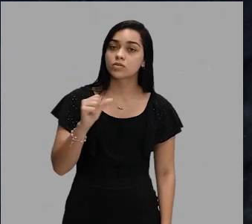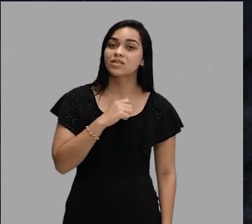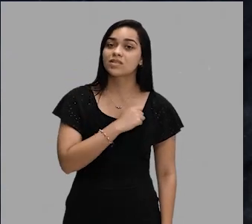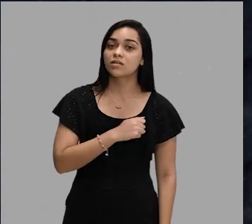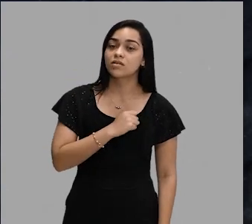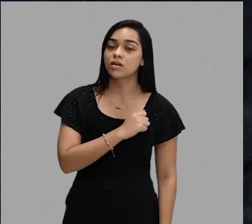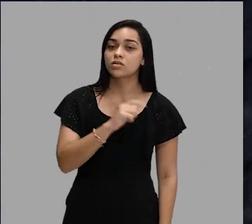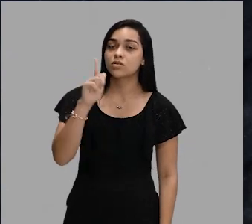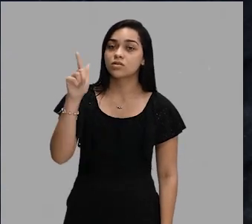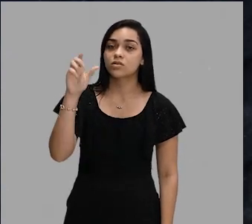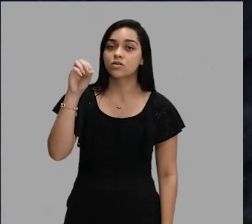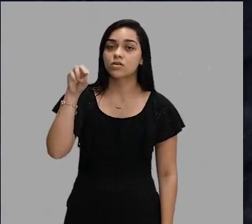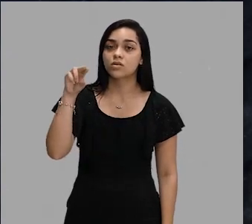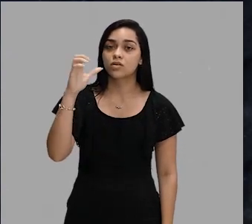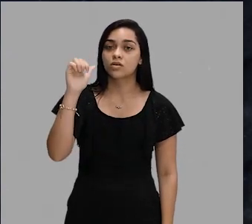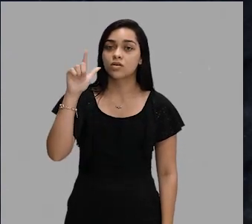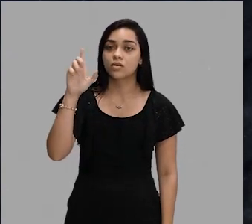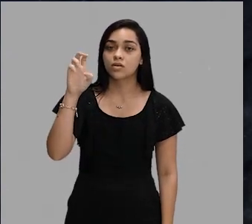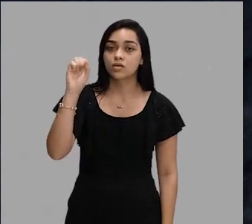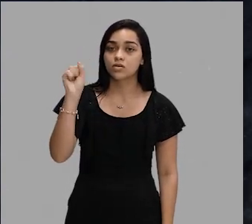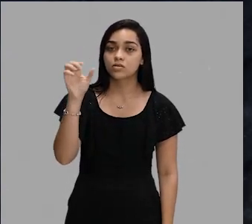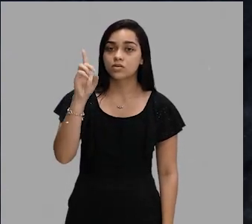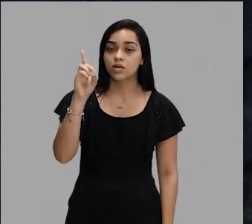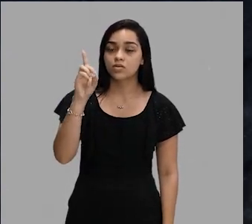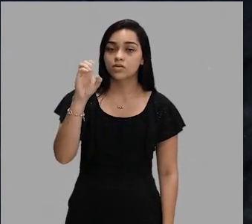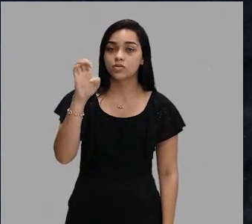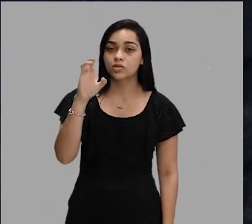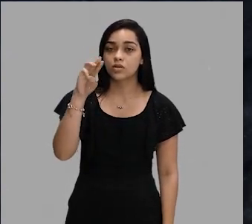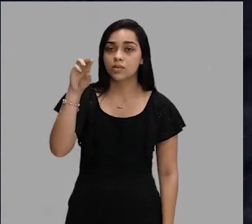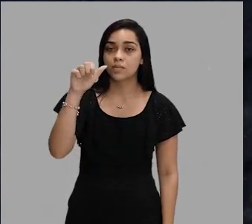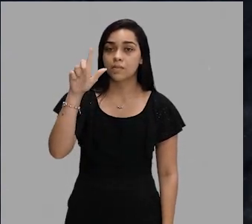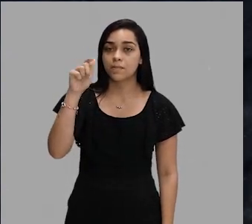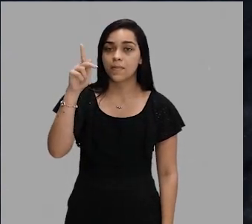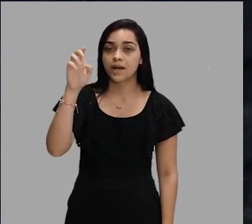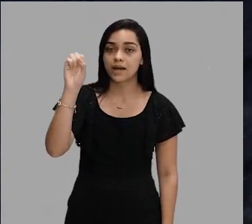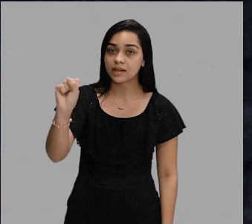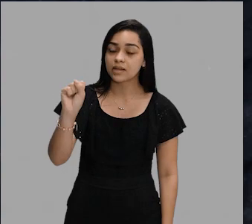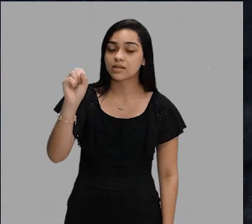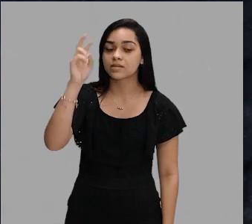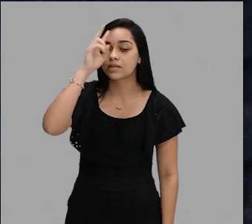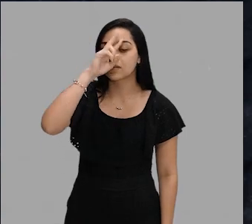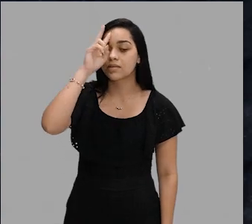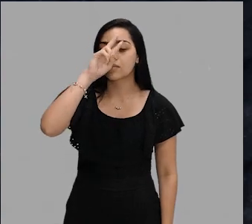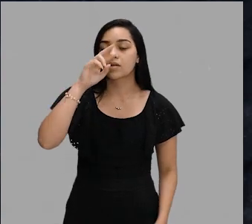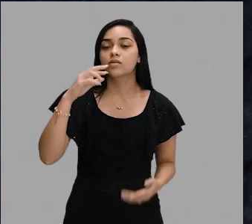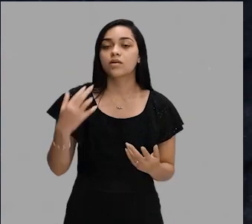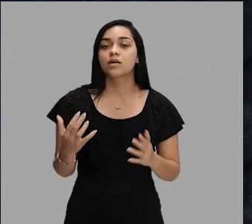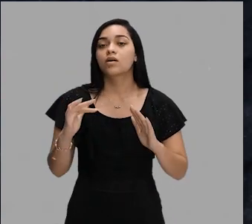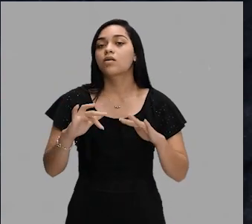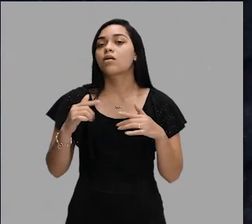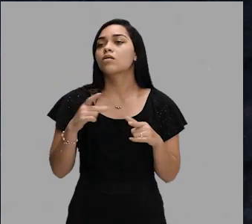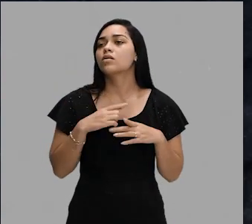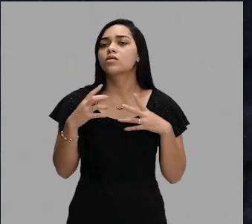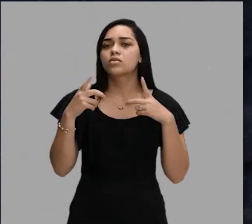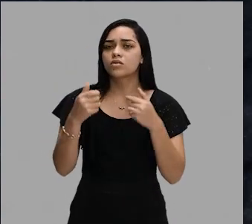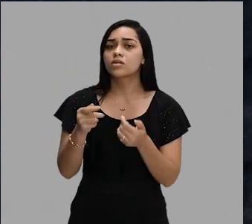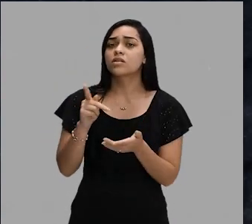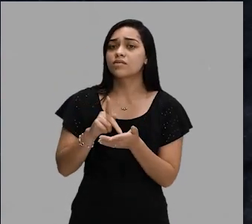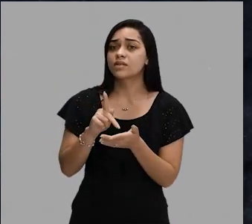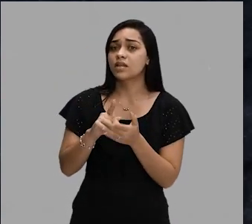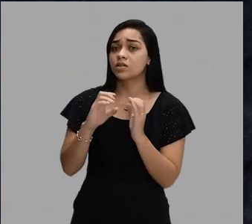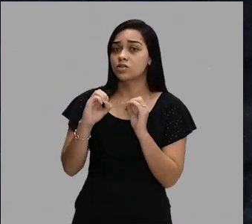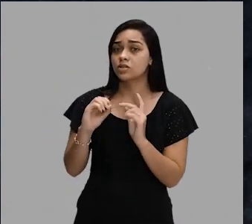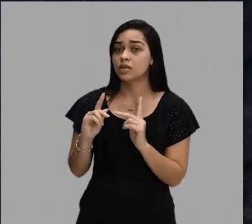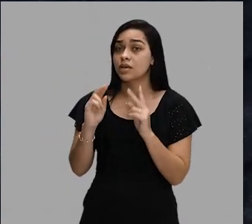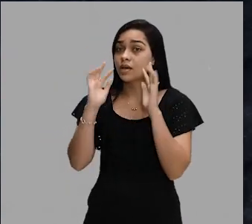de Gonçalves de Magalhães. Vamos ver aí o que está afirmando, qual é a questão que traz toda a verdade acerca do